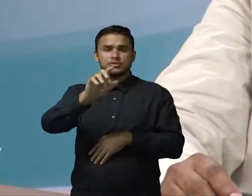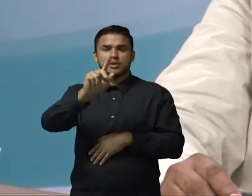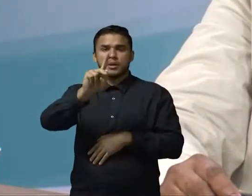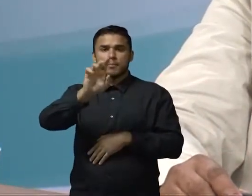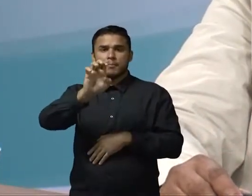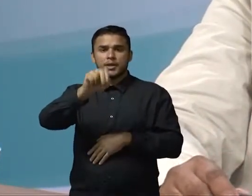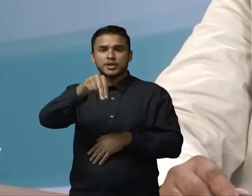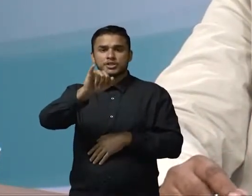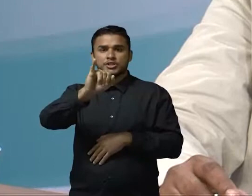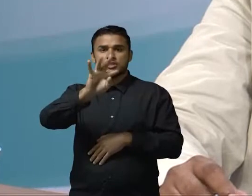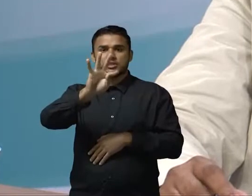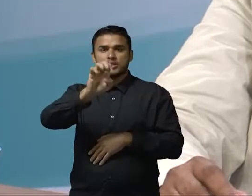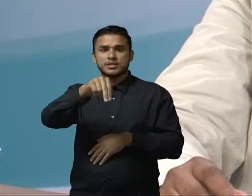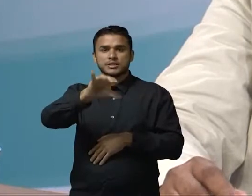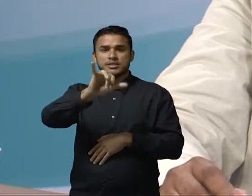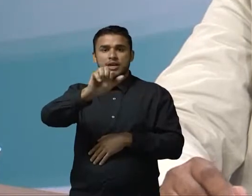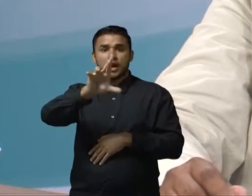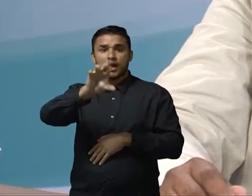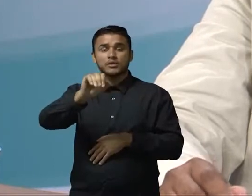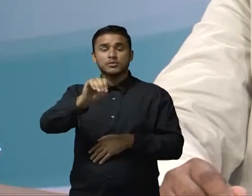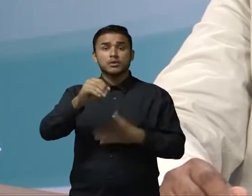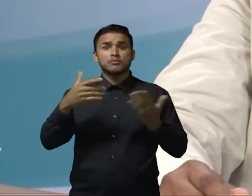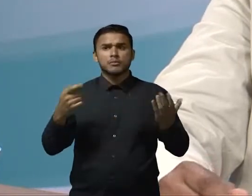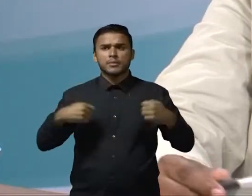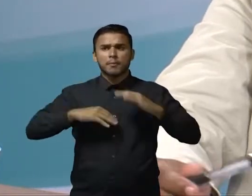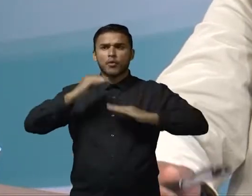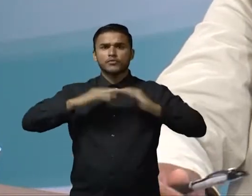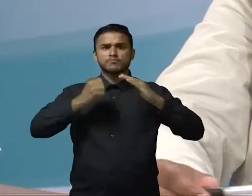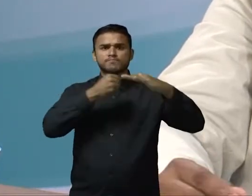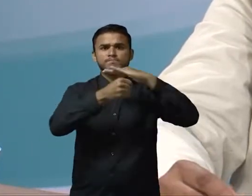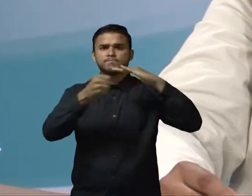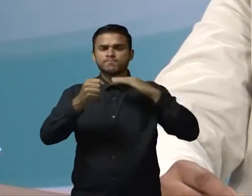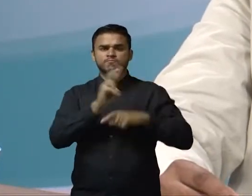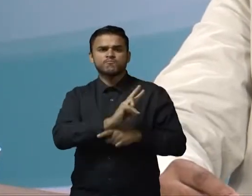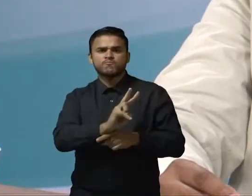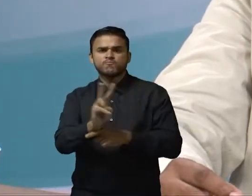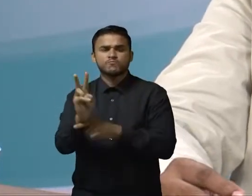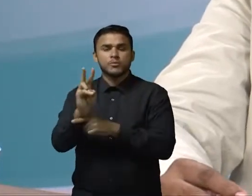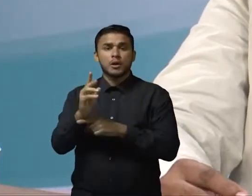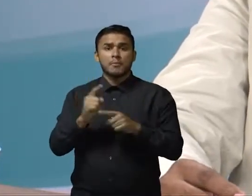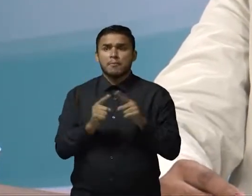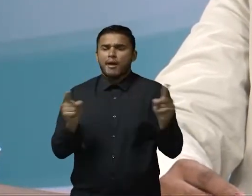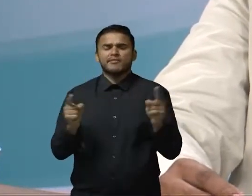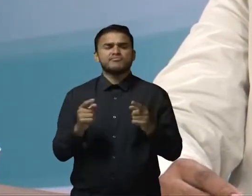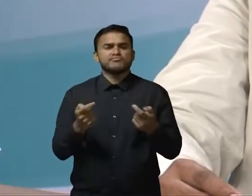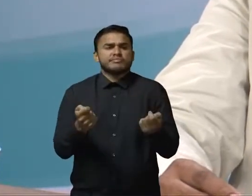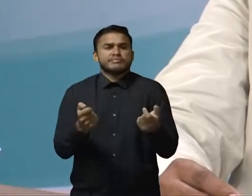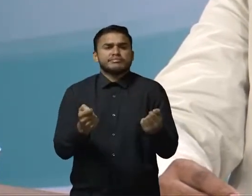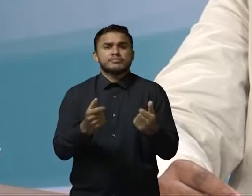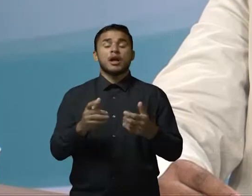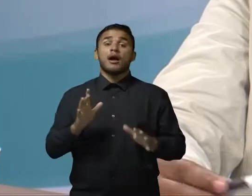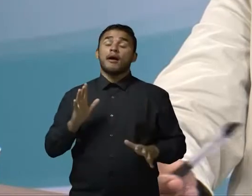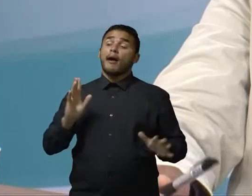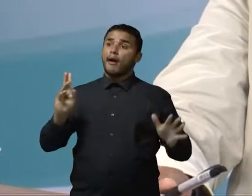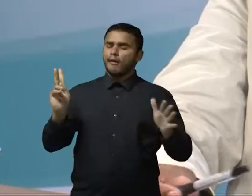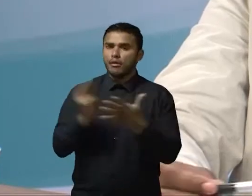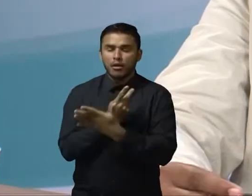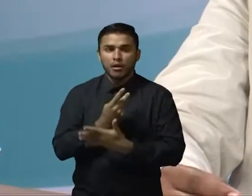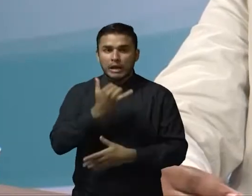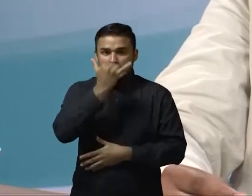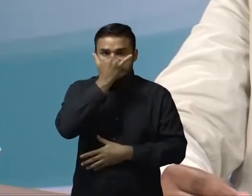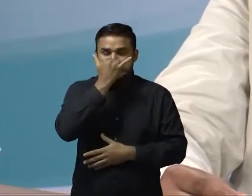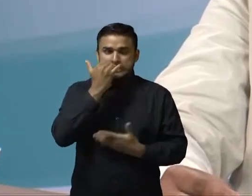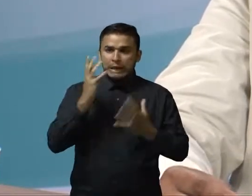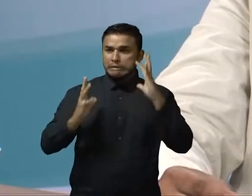no início aqui do programa. Então, medidas reativas, elas carecem ou elas